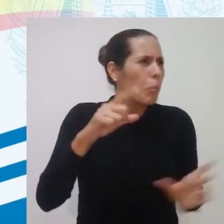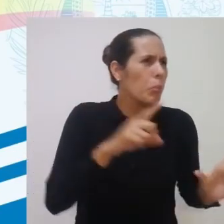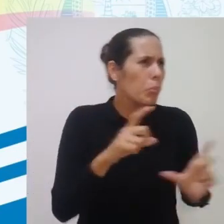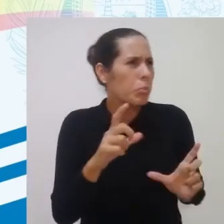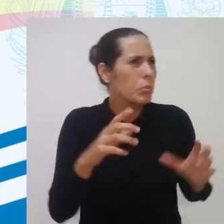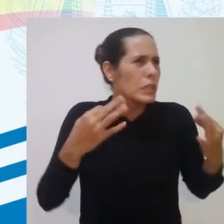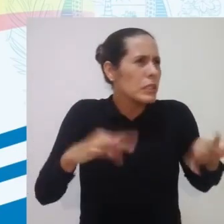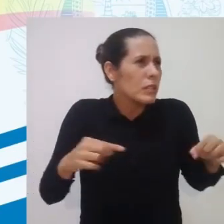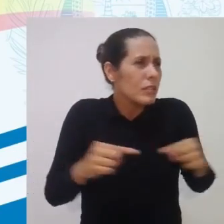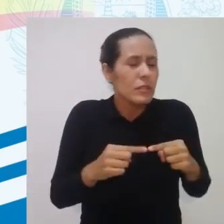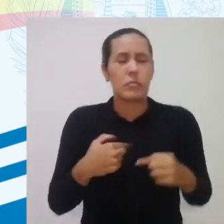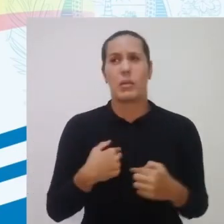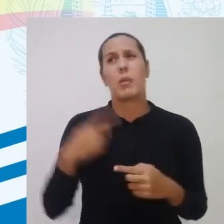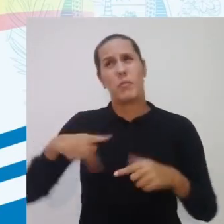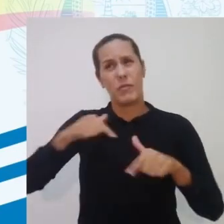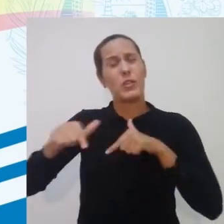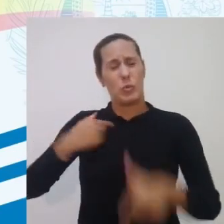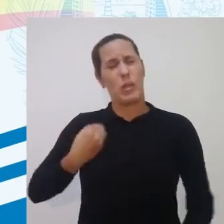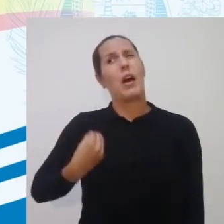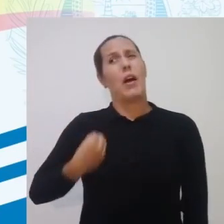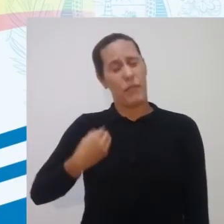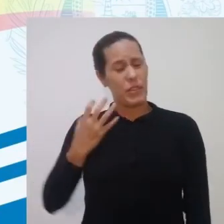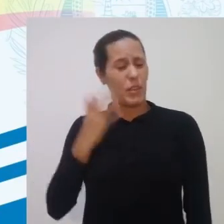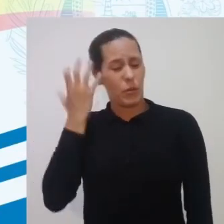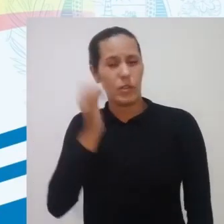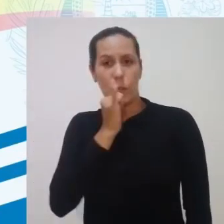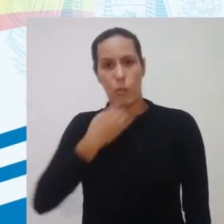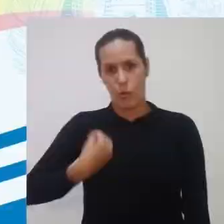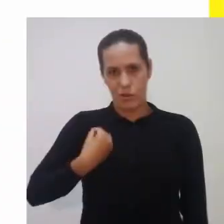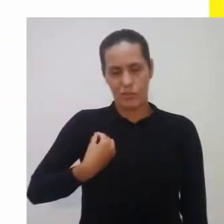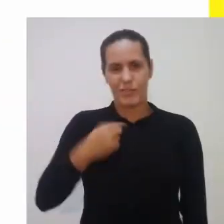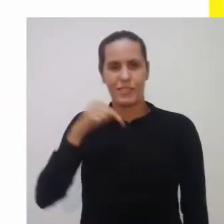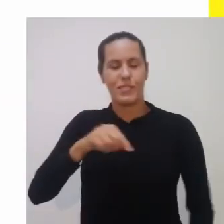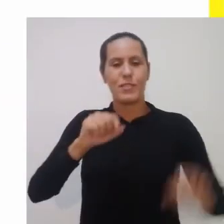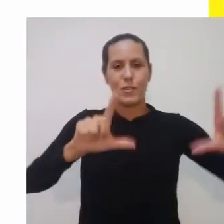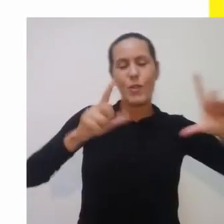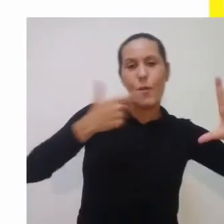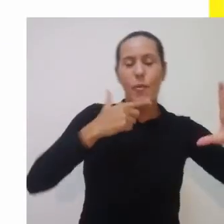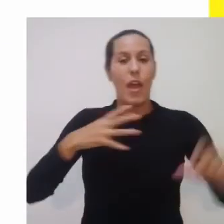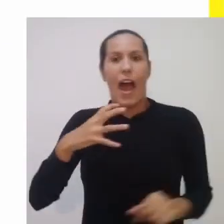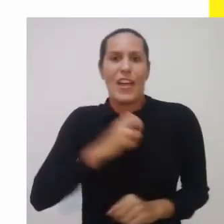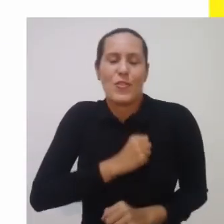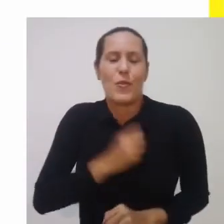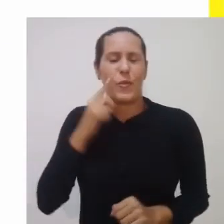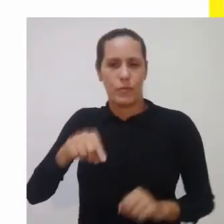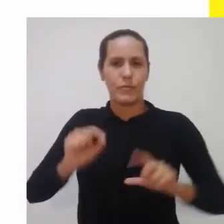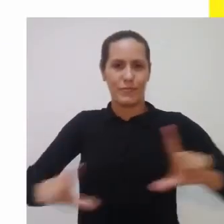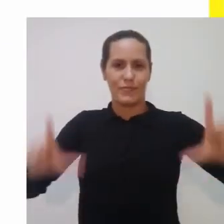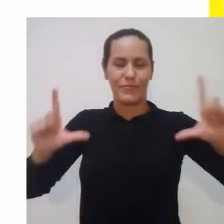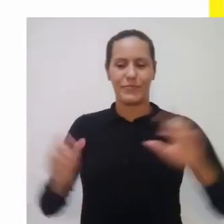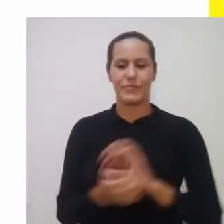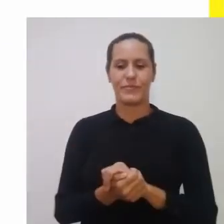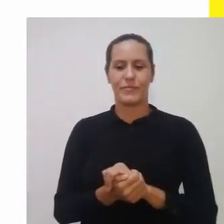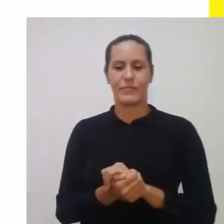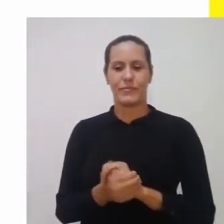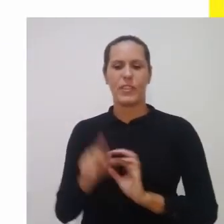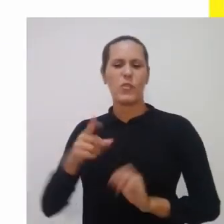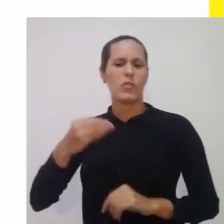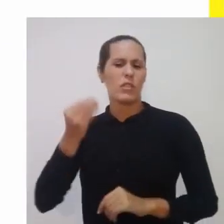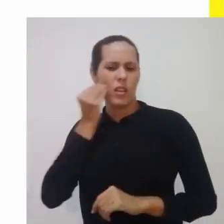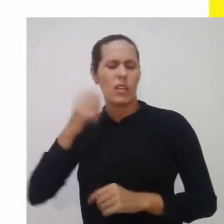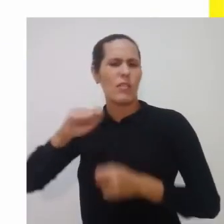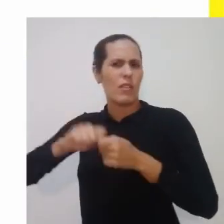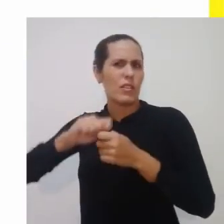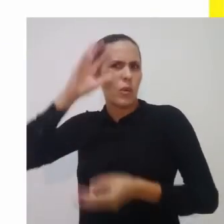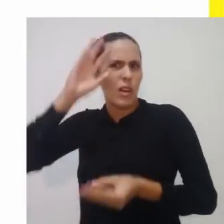muito por isso, viu, Raíssa? Demais! Tipo esse meme que eu trouxe aqui para vocês. Eu adoro memes. Dá uma olhada nesse daí.